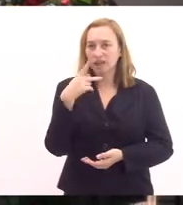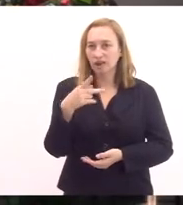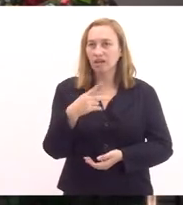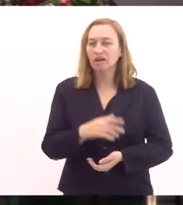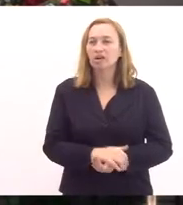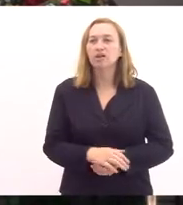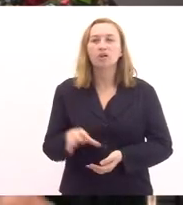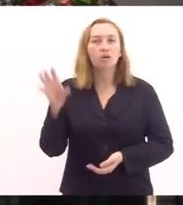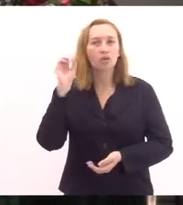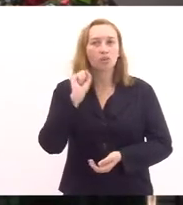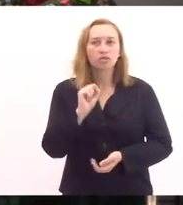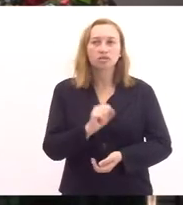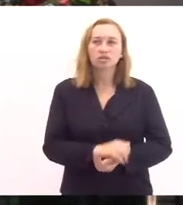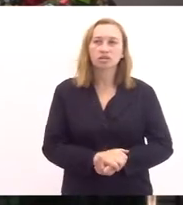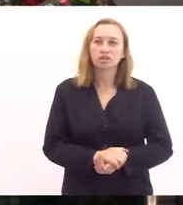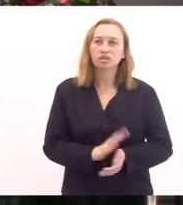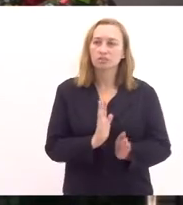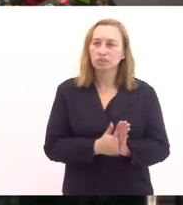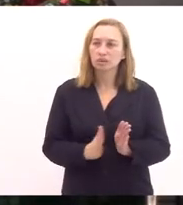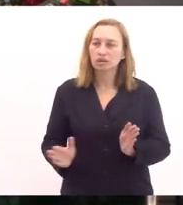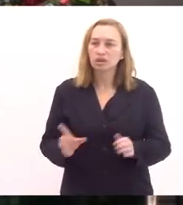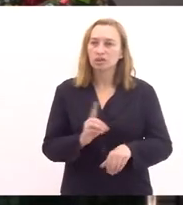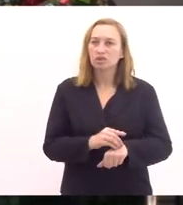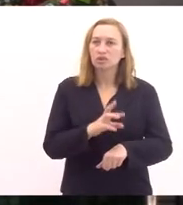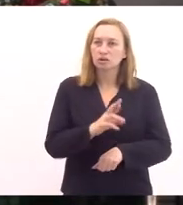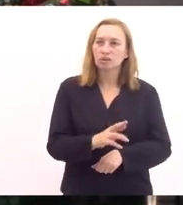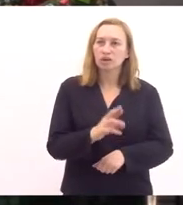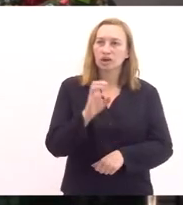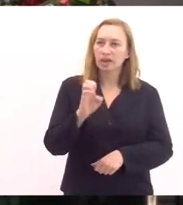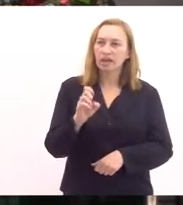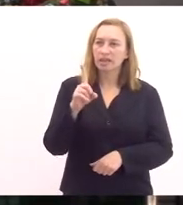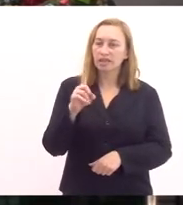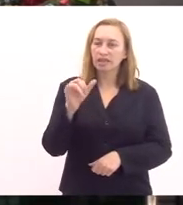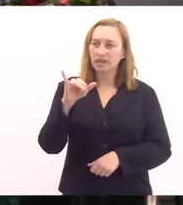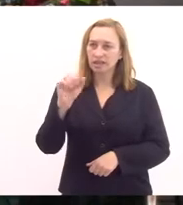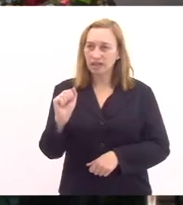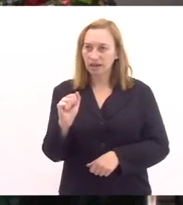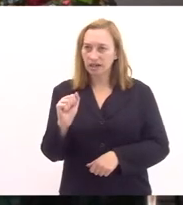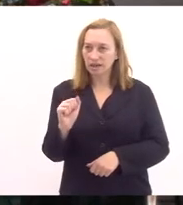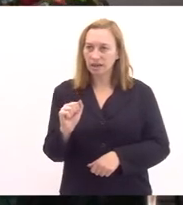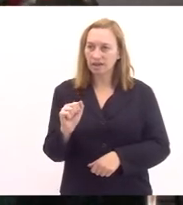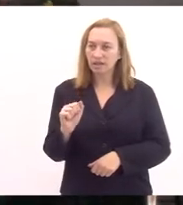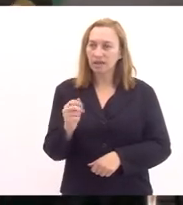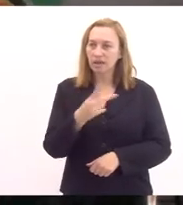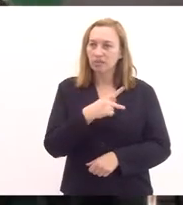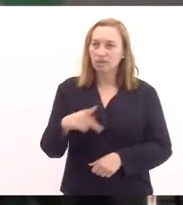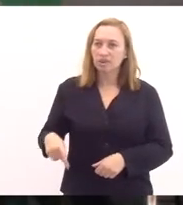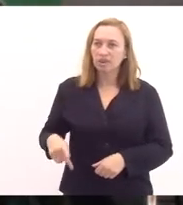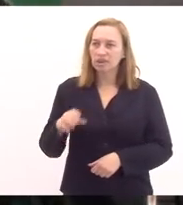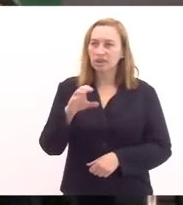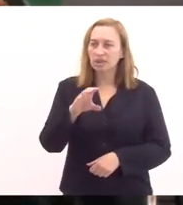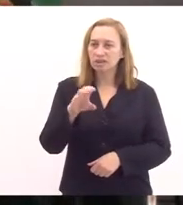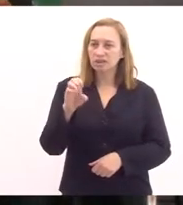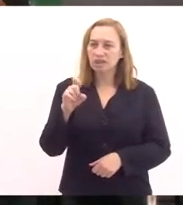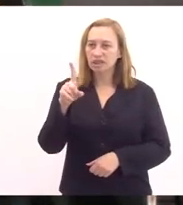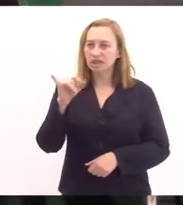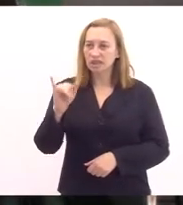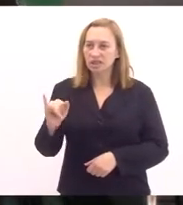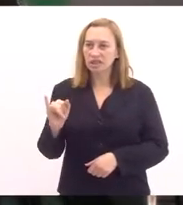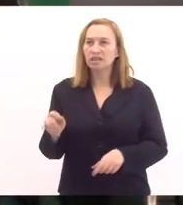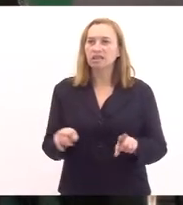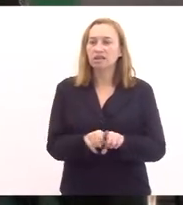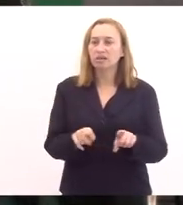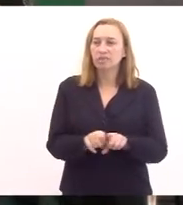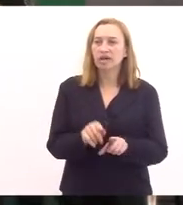mulheres nós vamos ouvir pela ordem a Doutora Edna Calheiros presidente do cedinho e a doutora